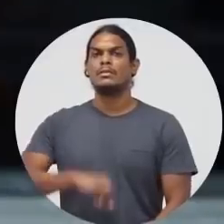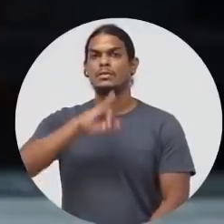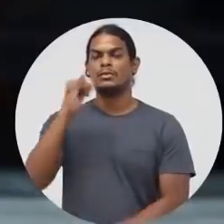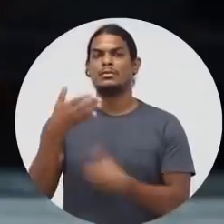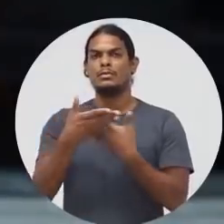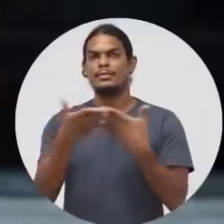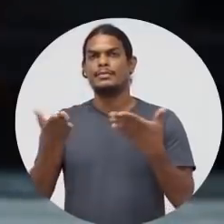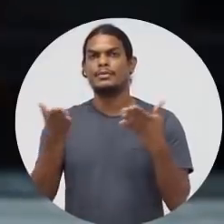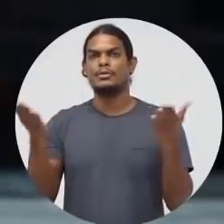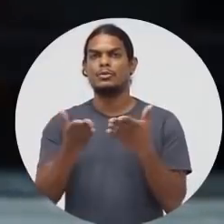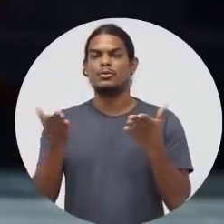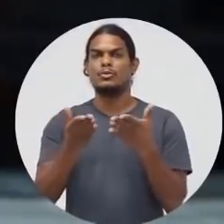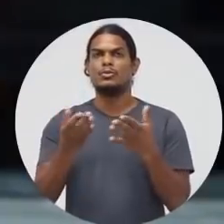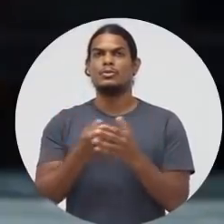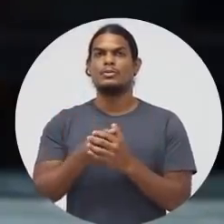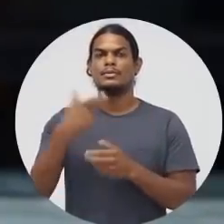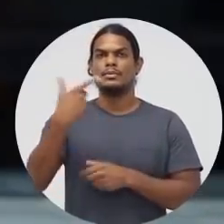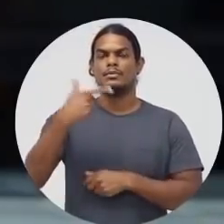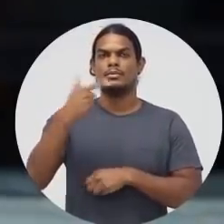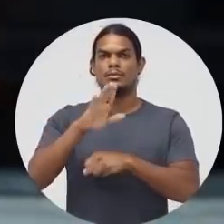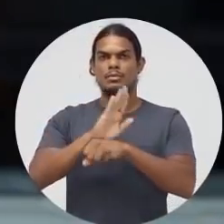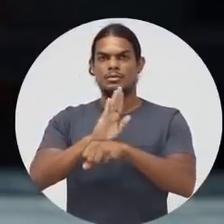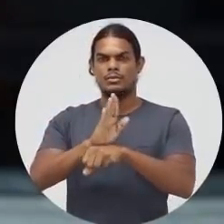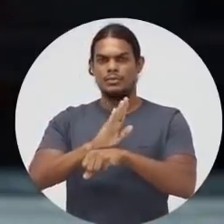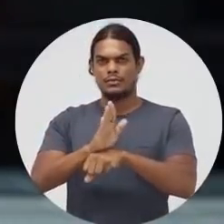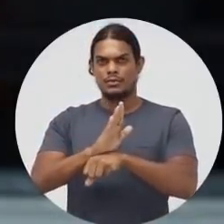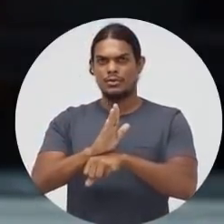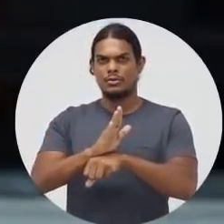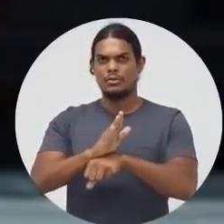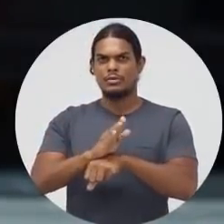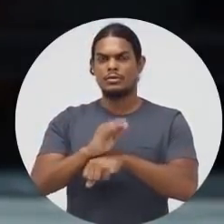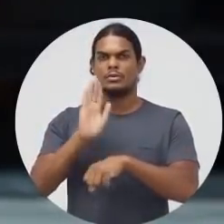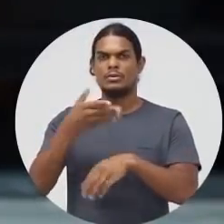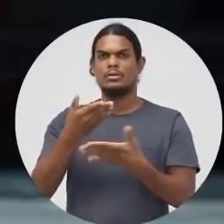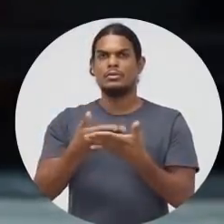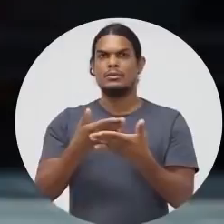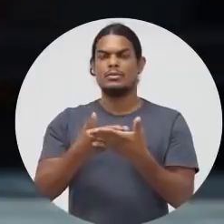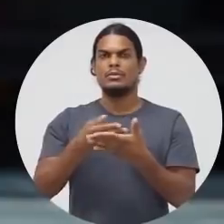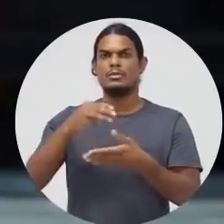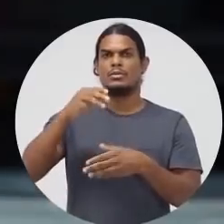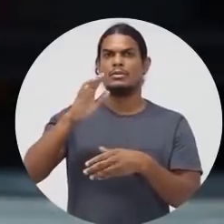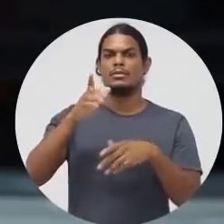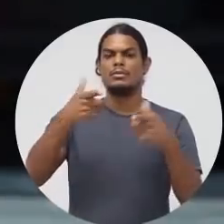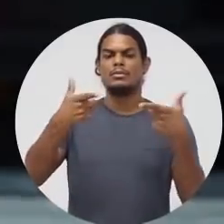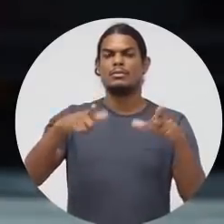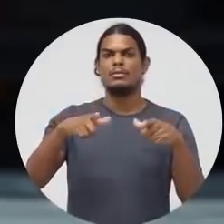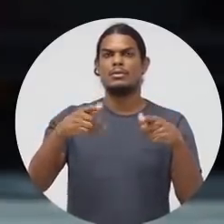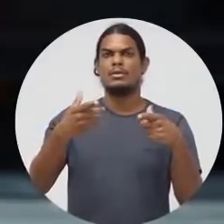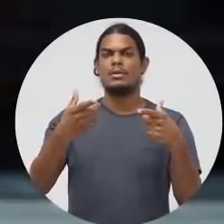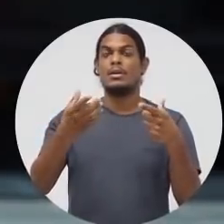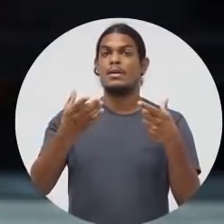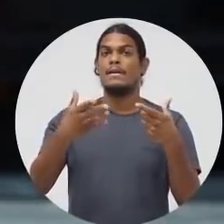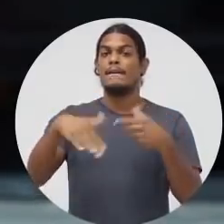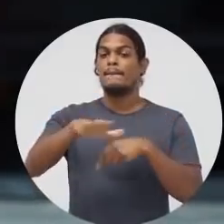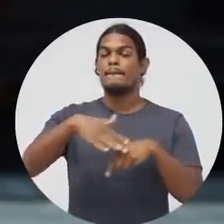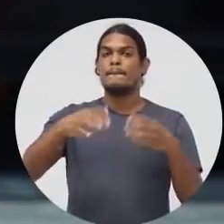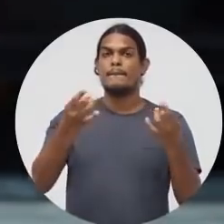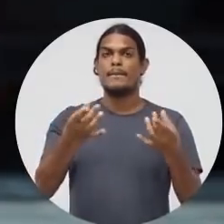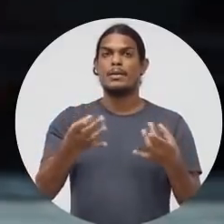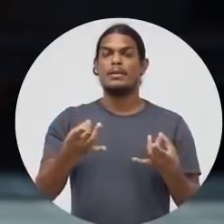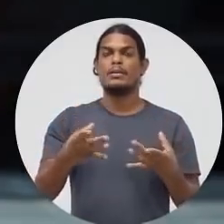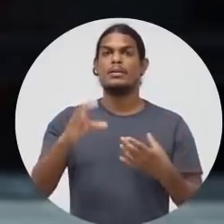Bem, hoje estamos no nosso segundo vídeo. Falamos já sobre o mercado de câmbio, falamos sobre a taxa